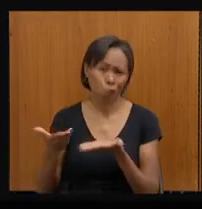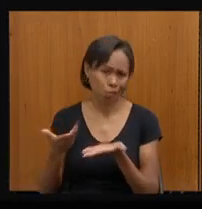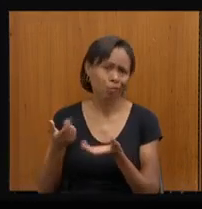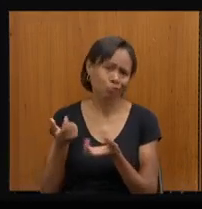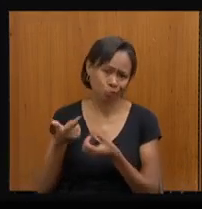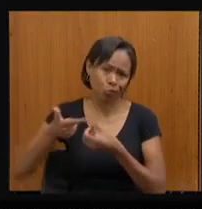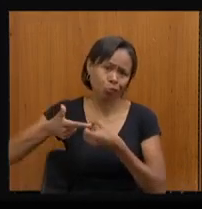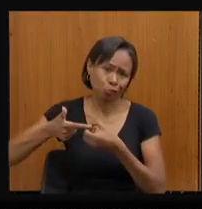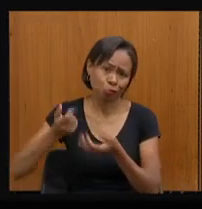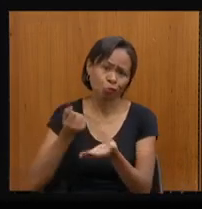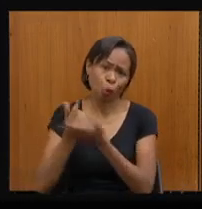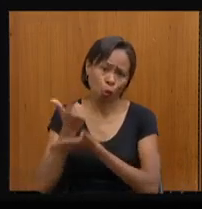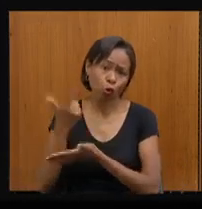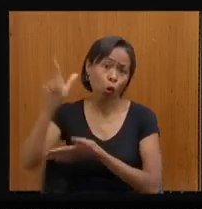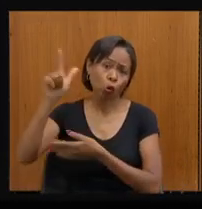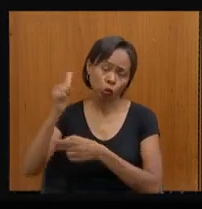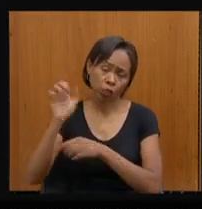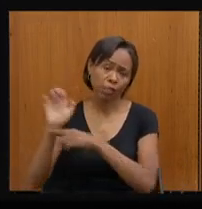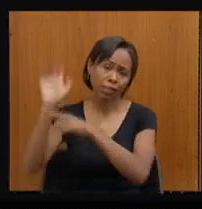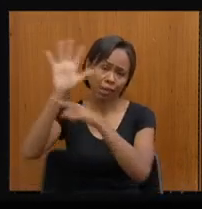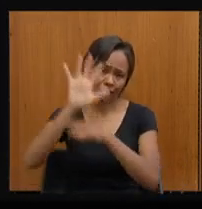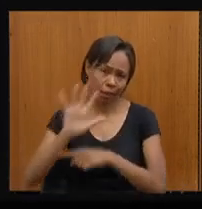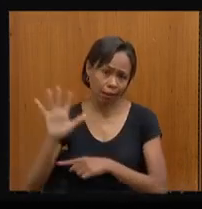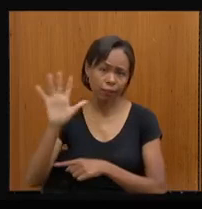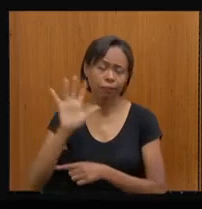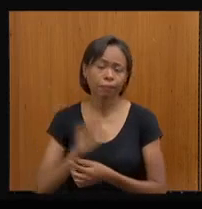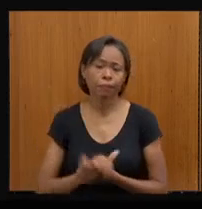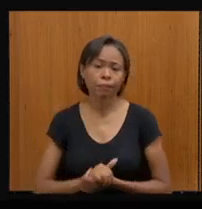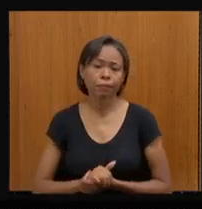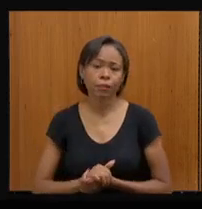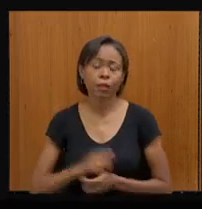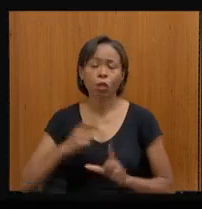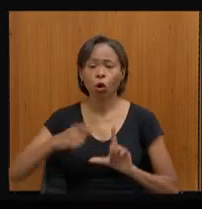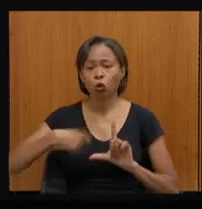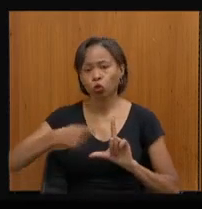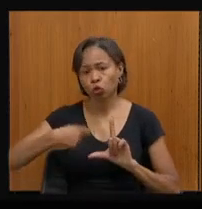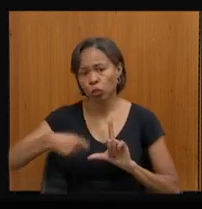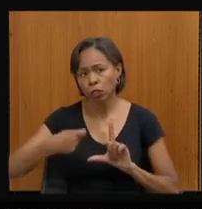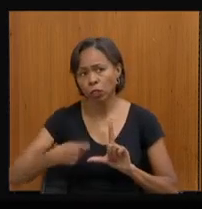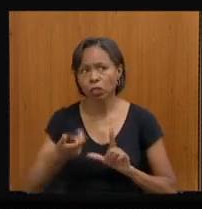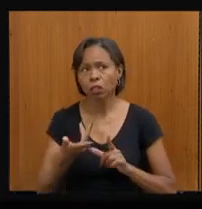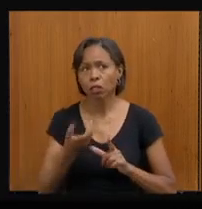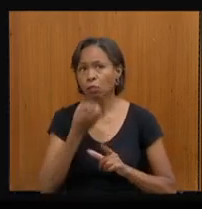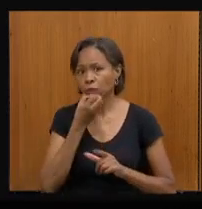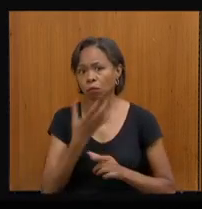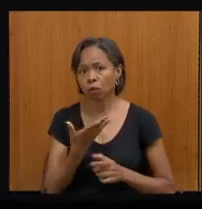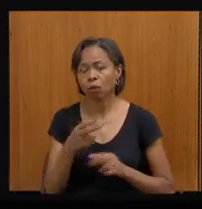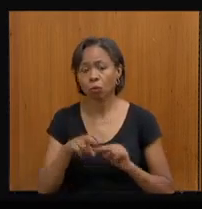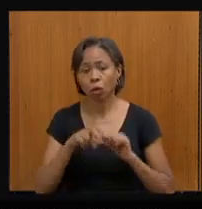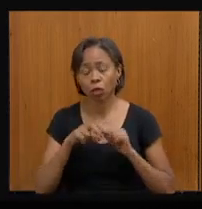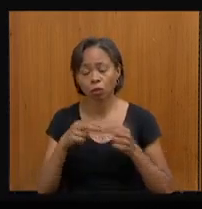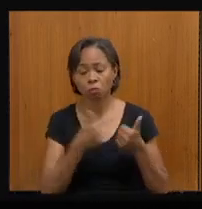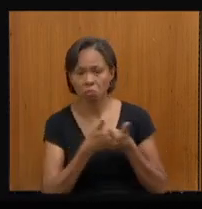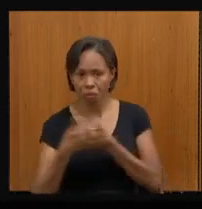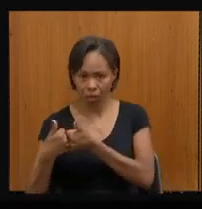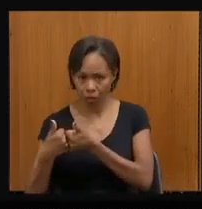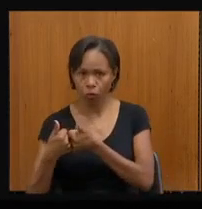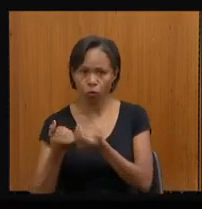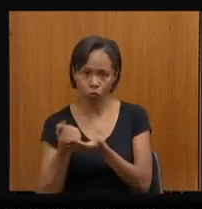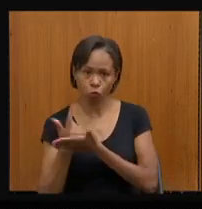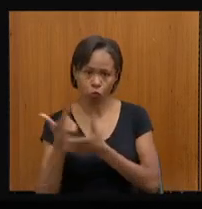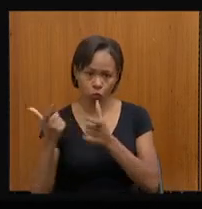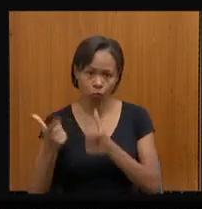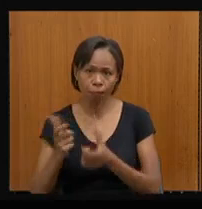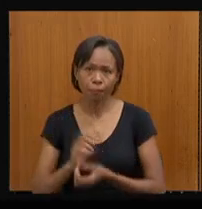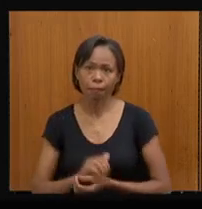outros estados né logística favorecida pela proximidade do consumo próxima página